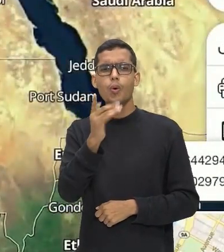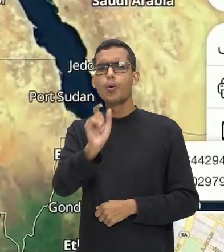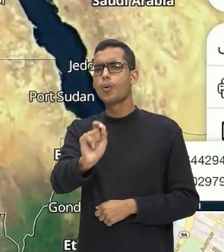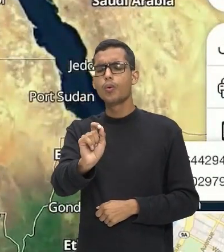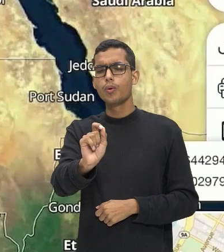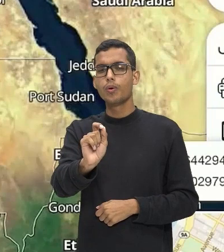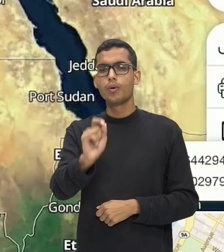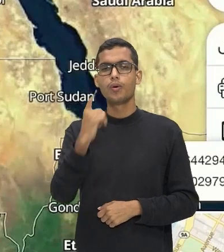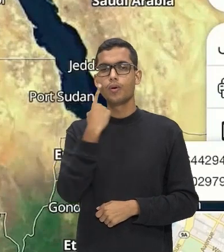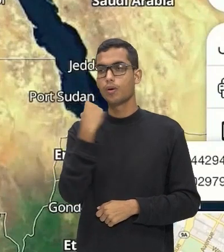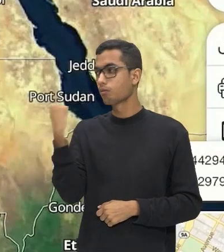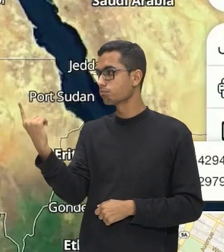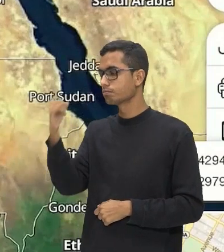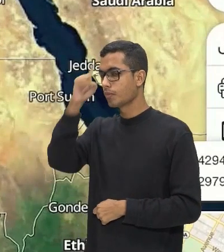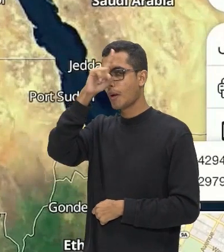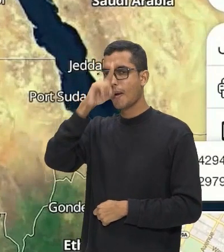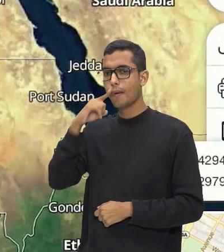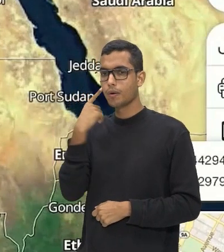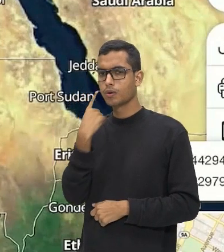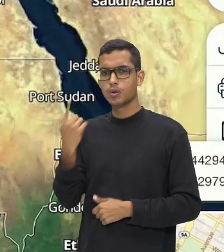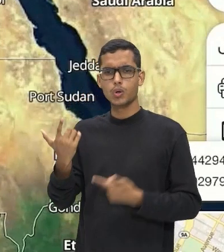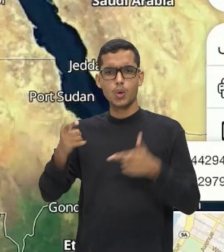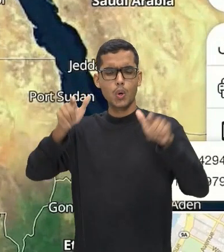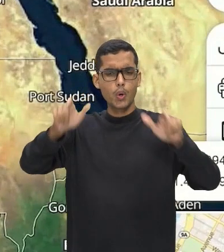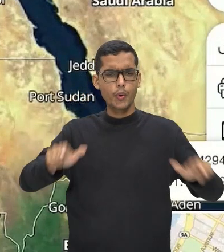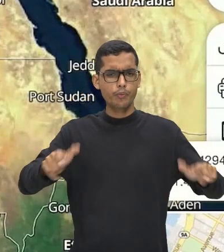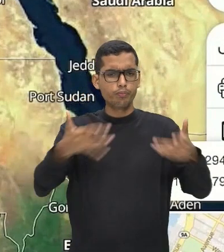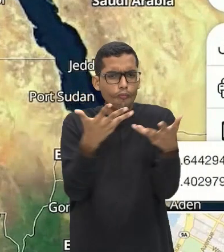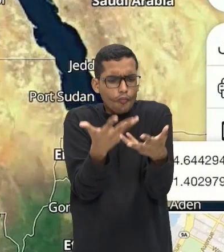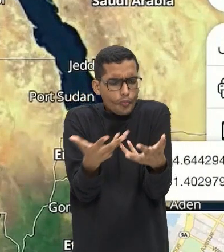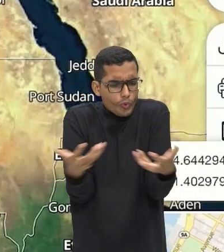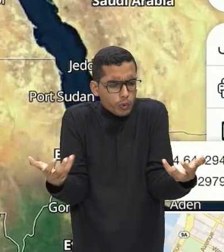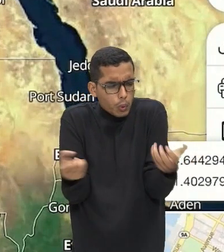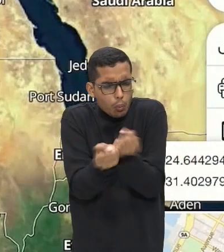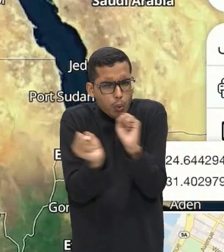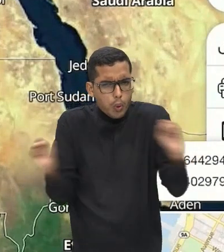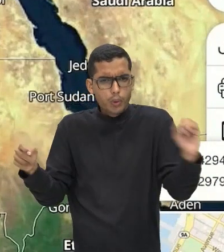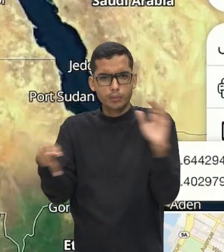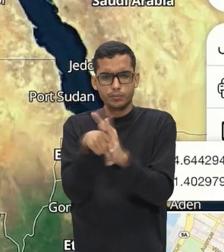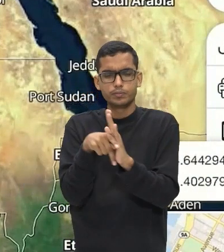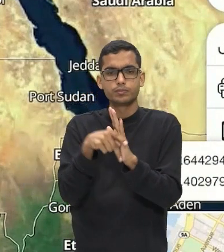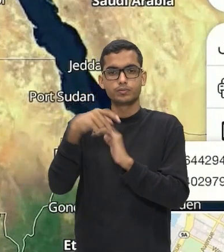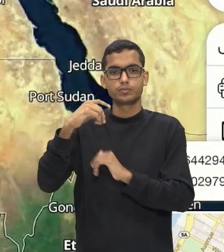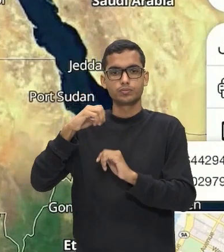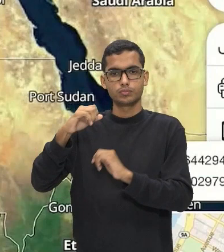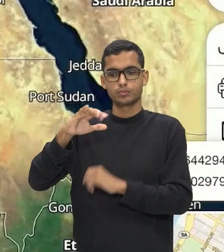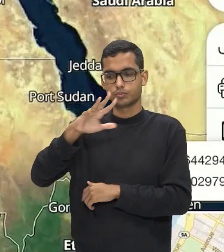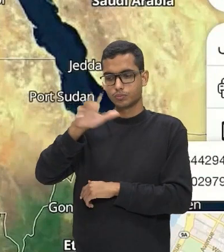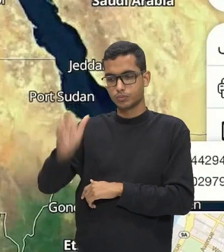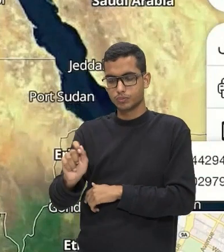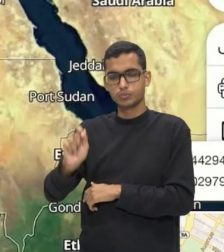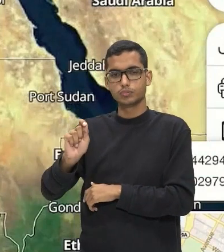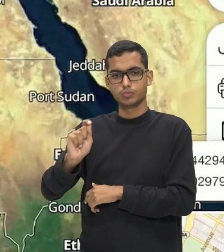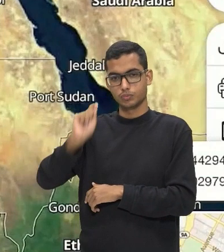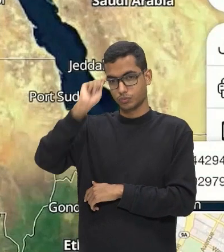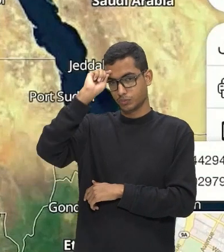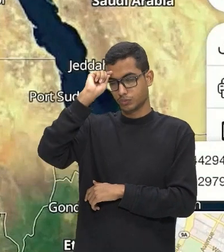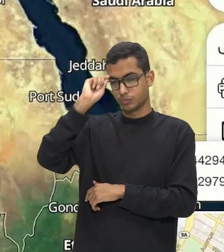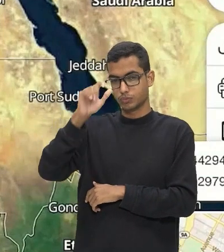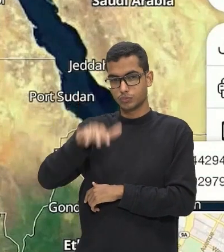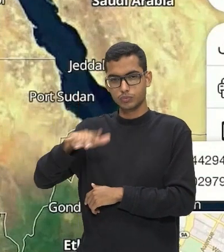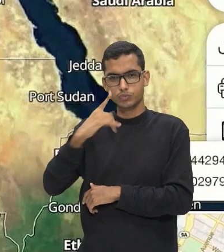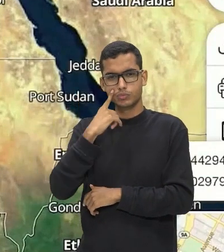do Saara, que é o maior deserto do mundo, está localizado ao norte do continente africano. E como é que eu consigo